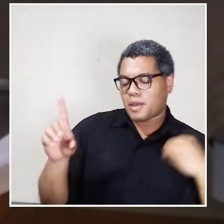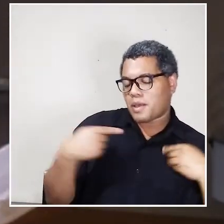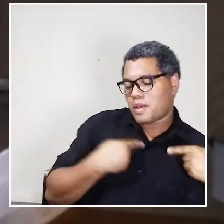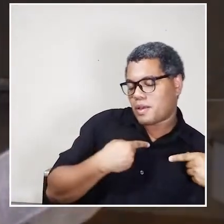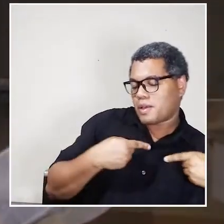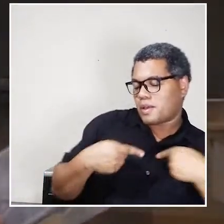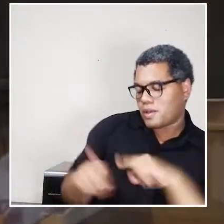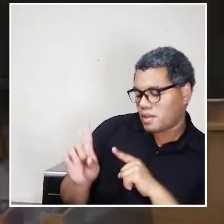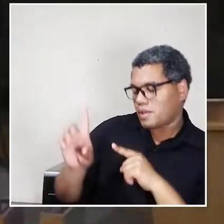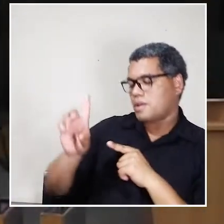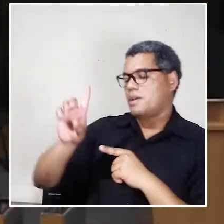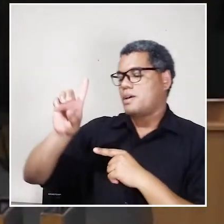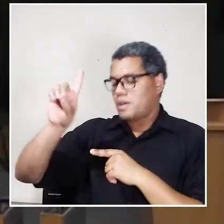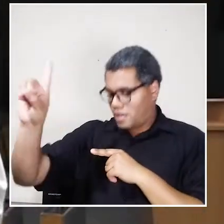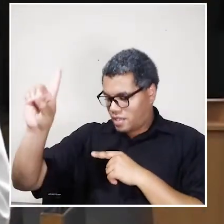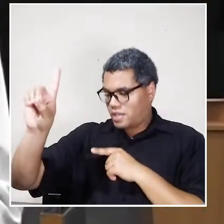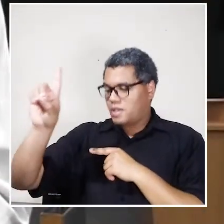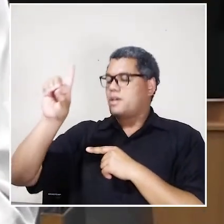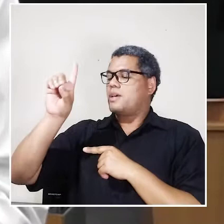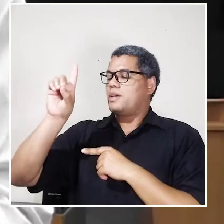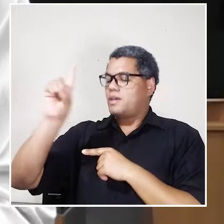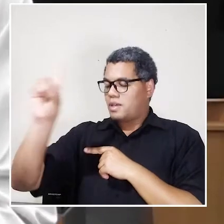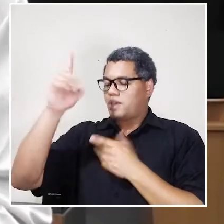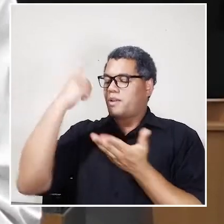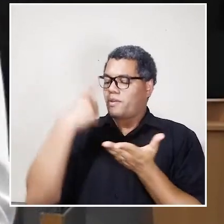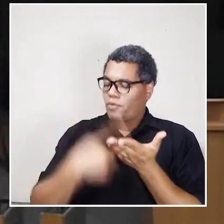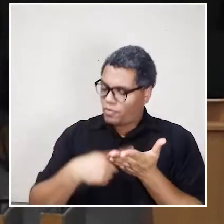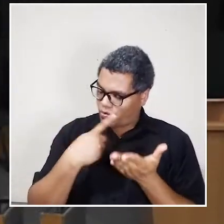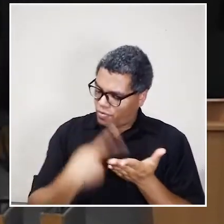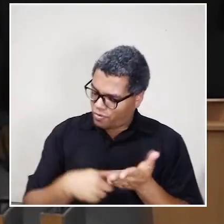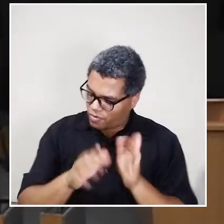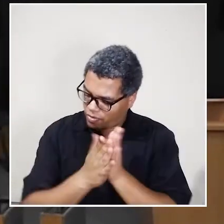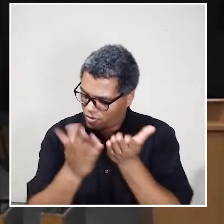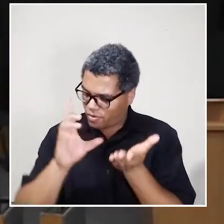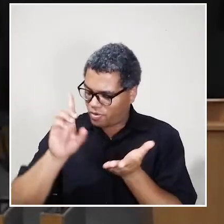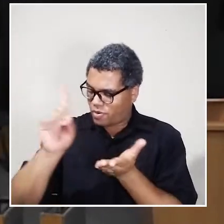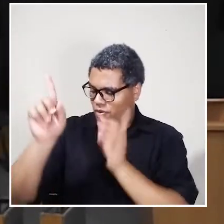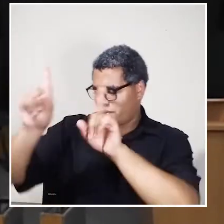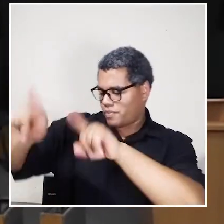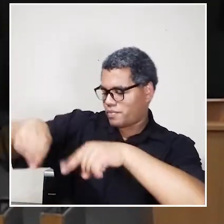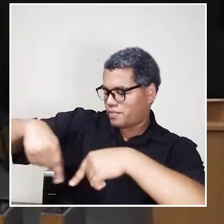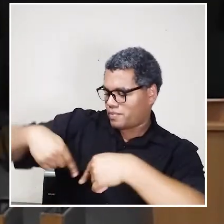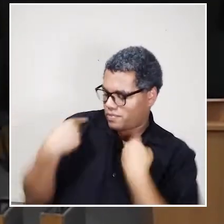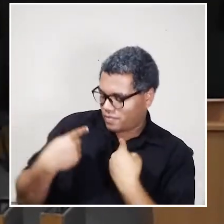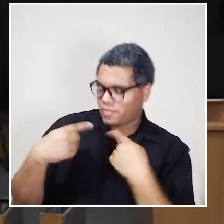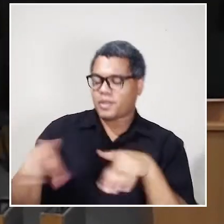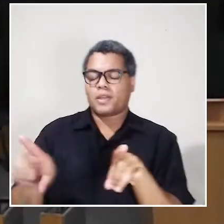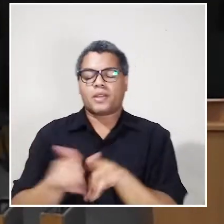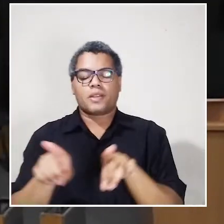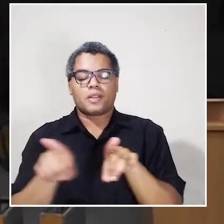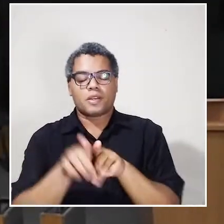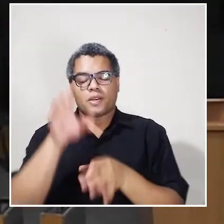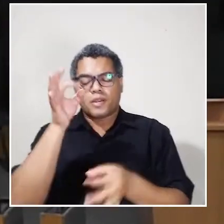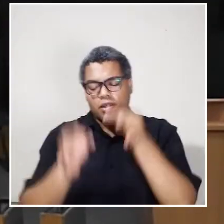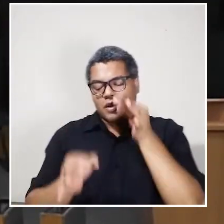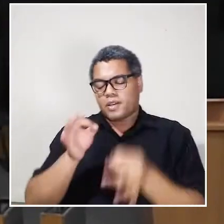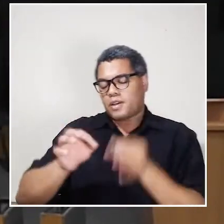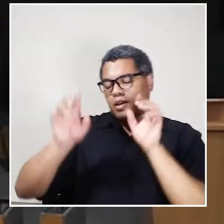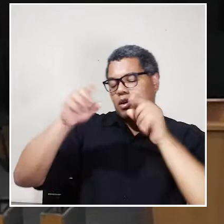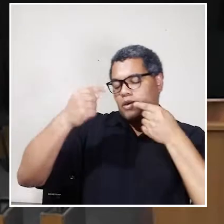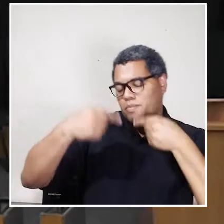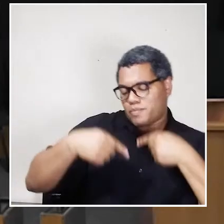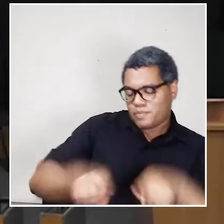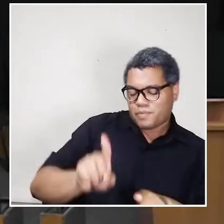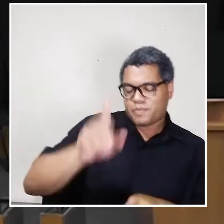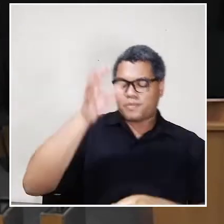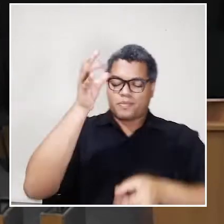ti. Ele confirmou a sua palavra, que falou contra nós e contra os nossos juízes, que nos